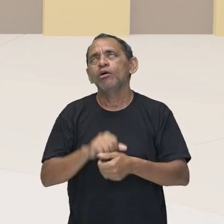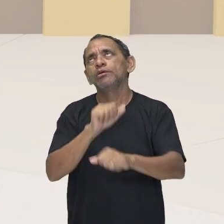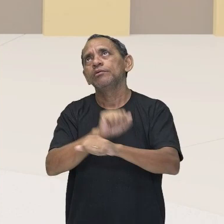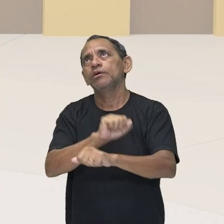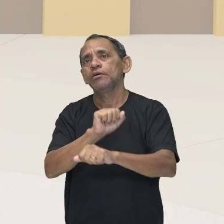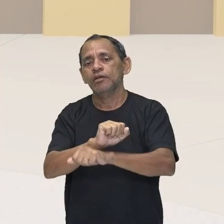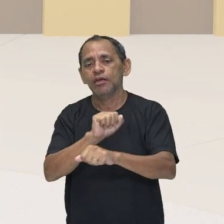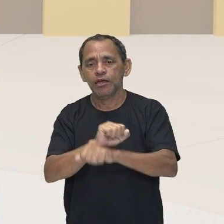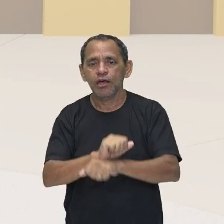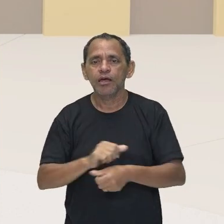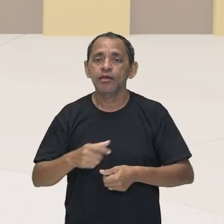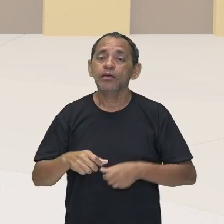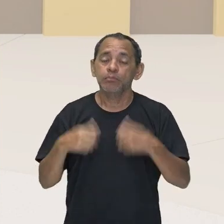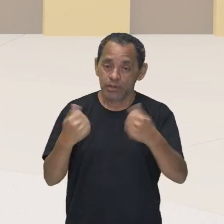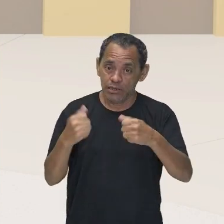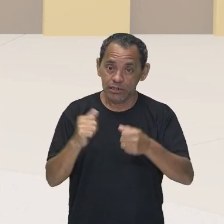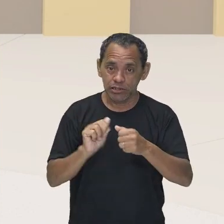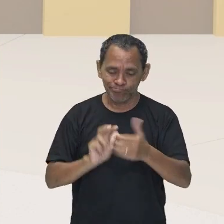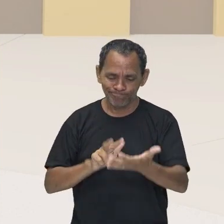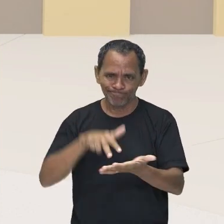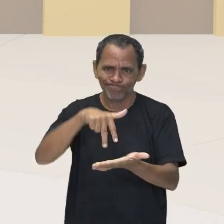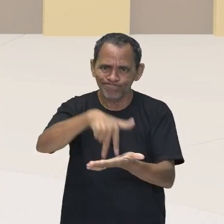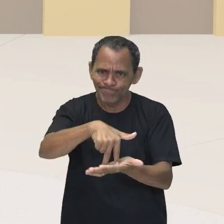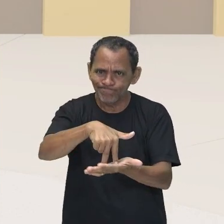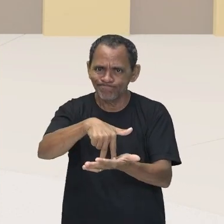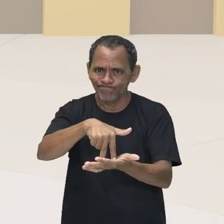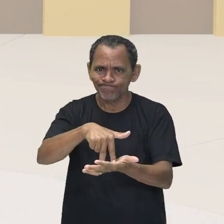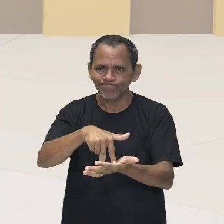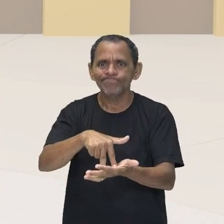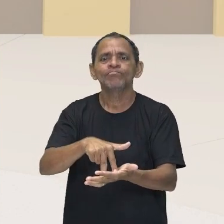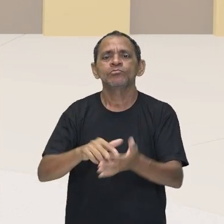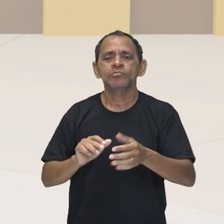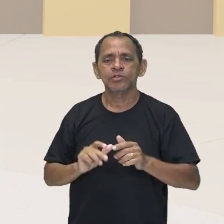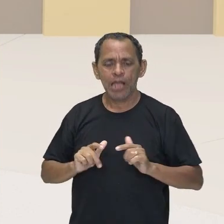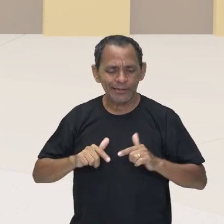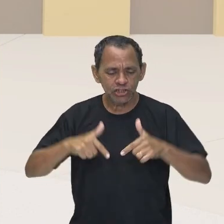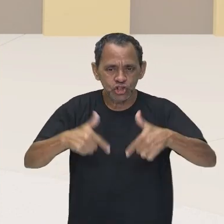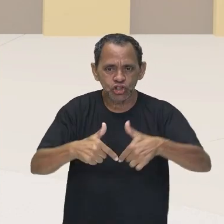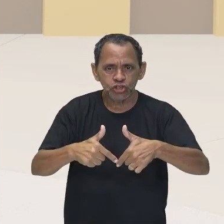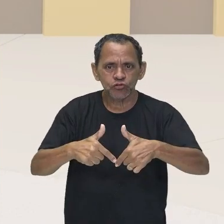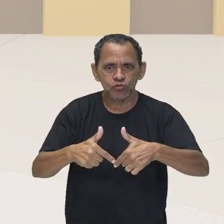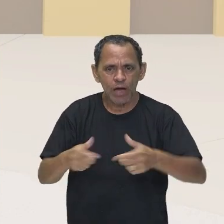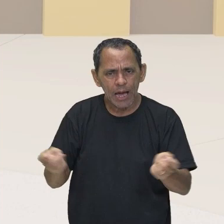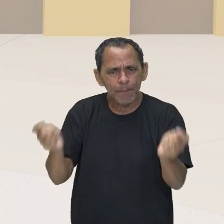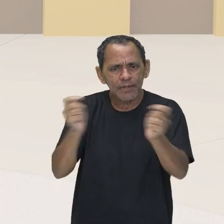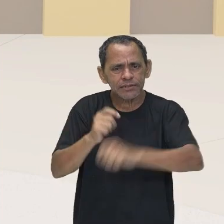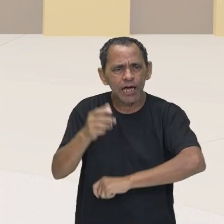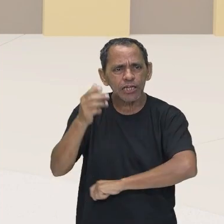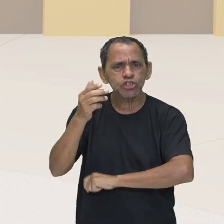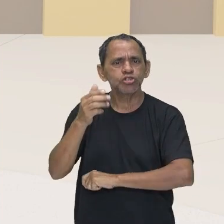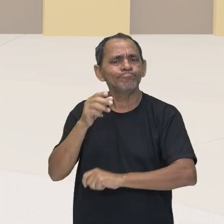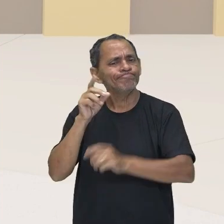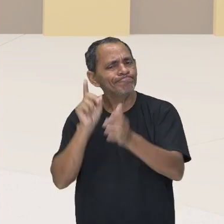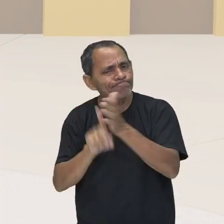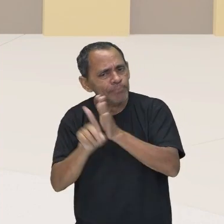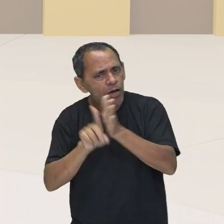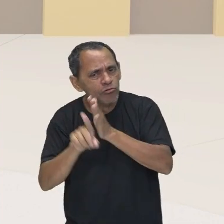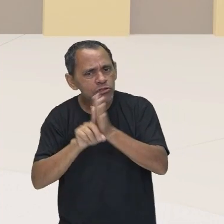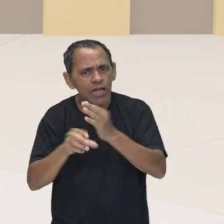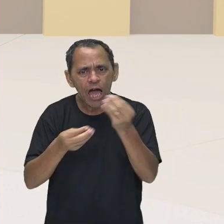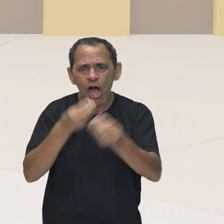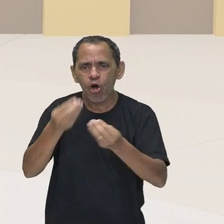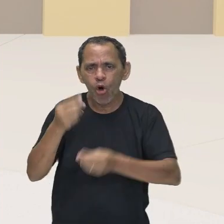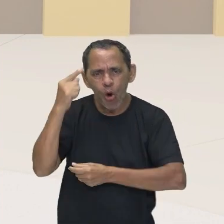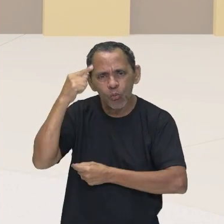uma potencialidade de vocês, a capacidade de questionar, impulsionar a criatividade. Vocês